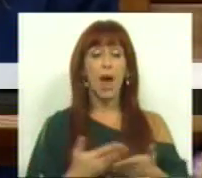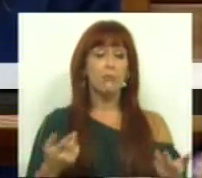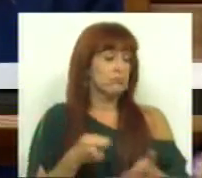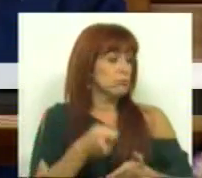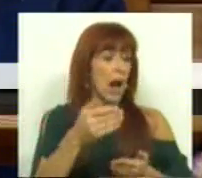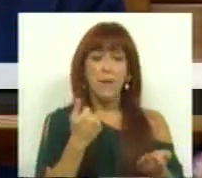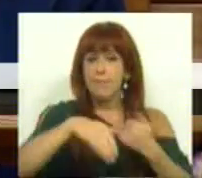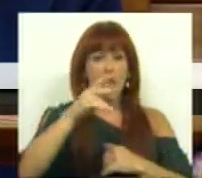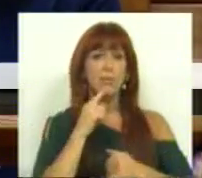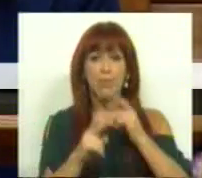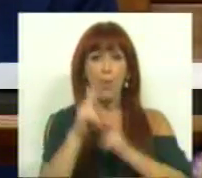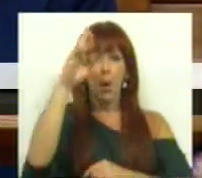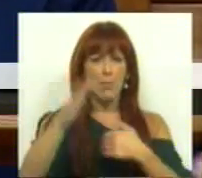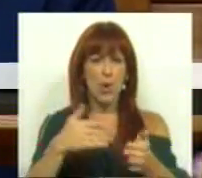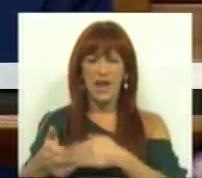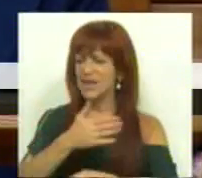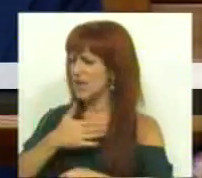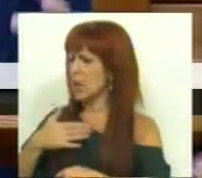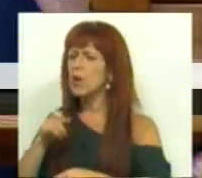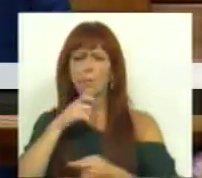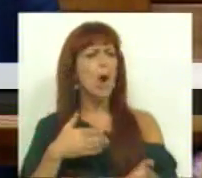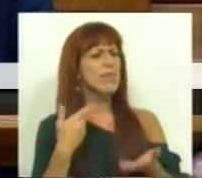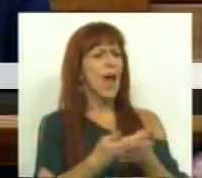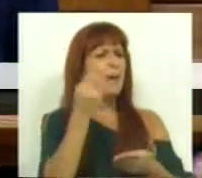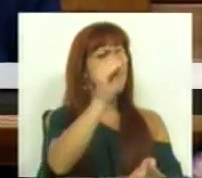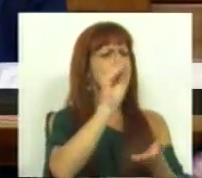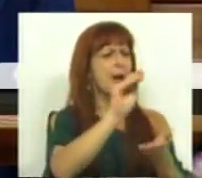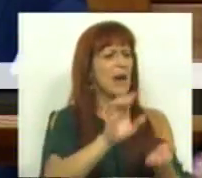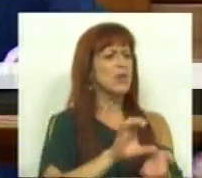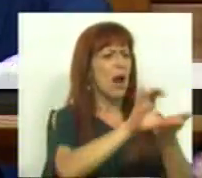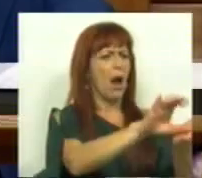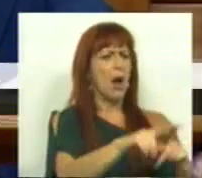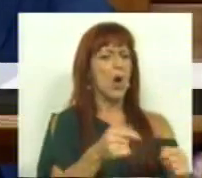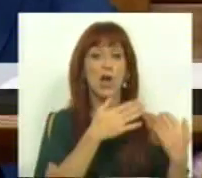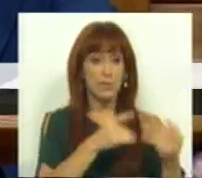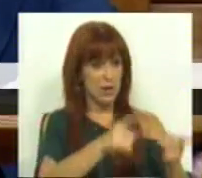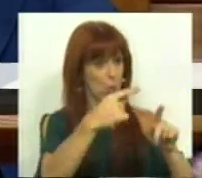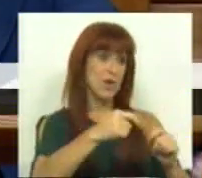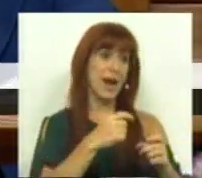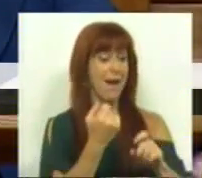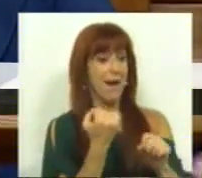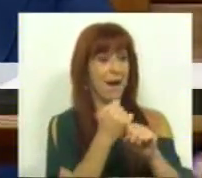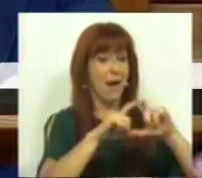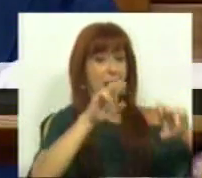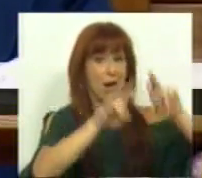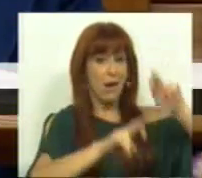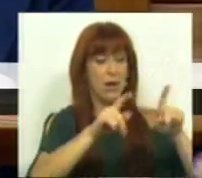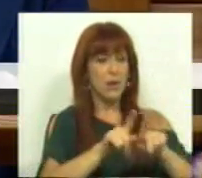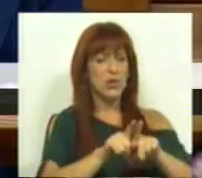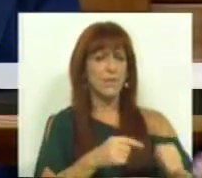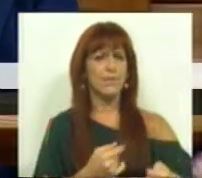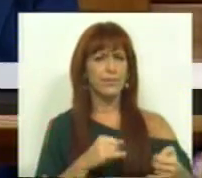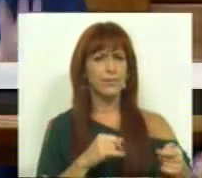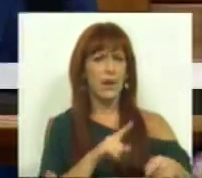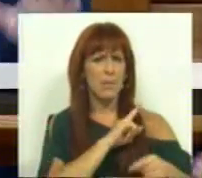Podemos pagar mais em juros do que em saúde. Podemos entregar à banca, desresponsabilizando os seus acionistas privados, mais do que